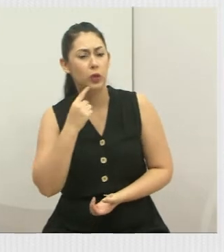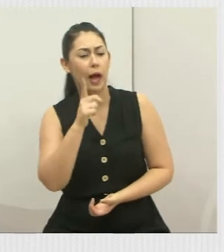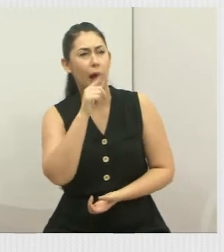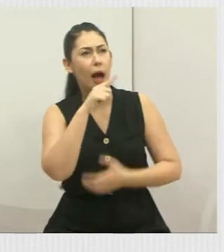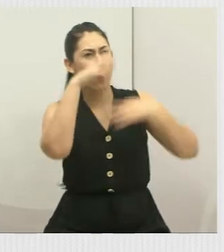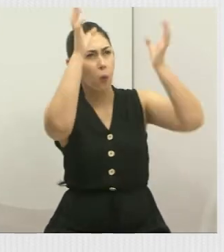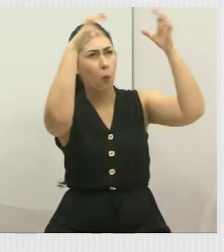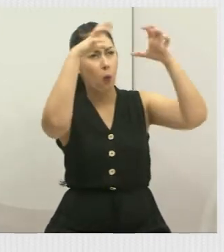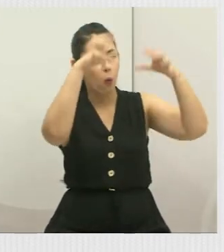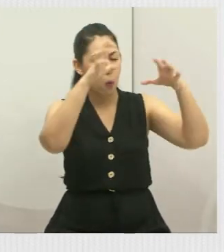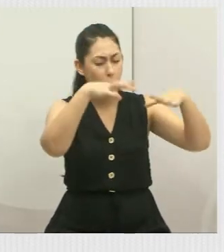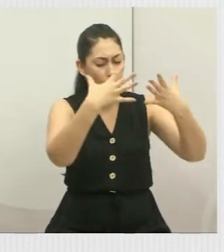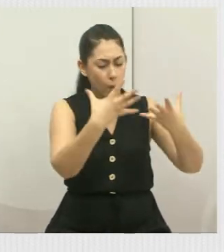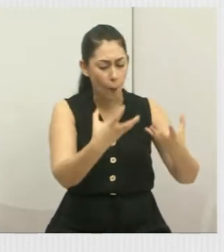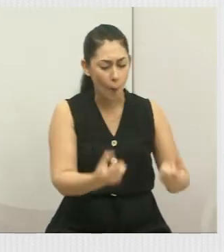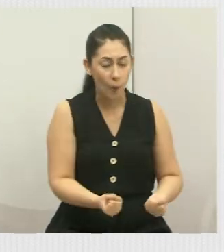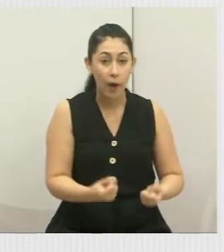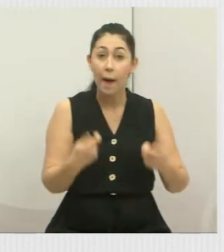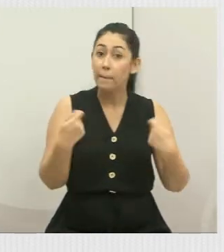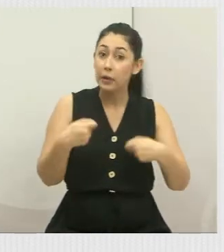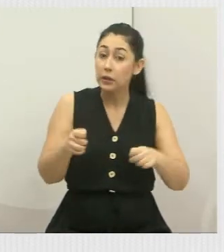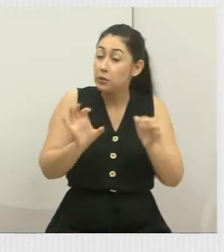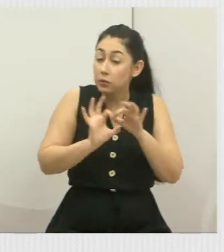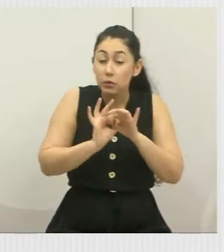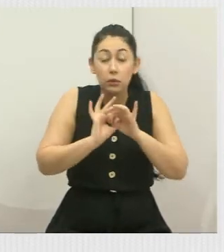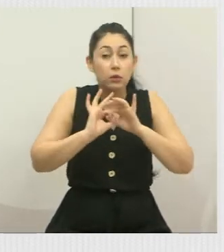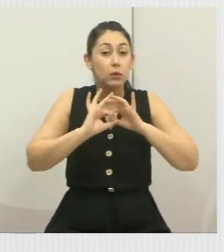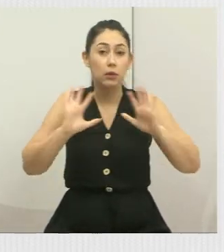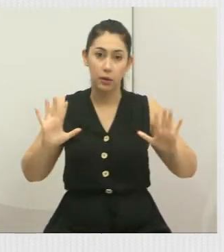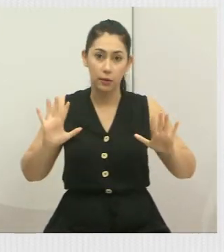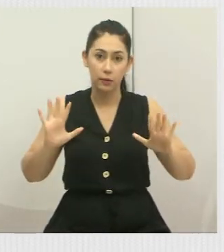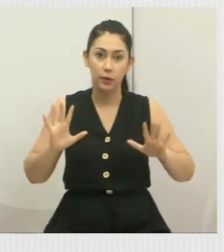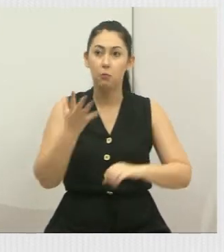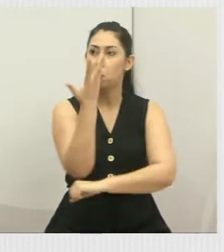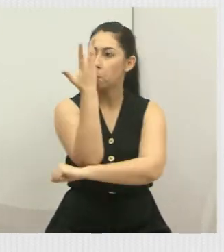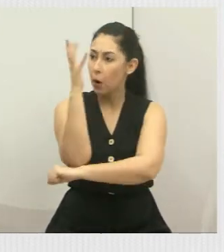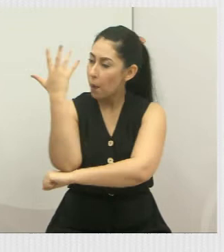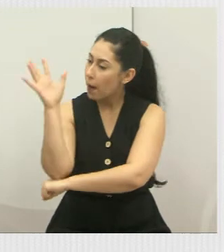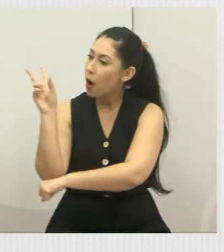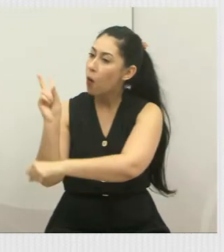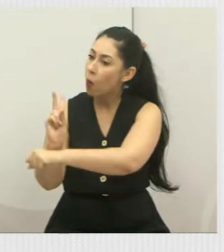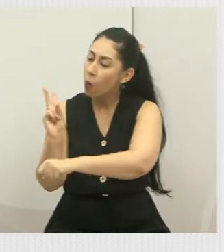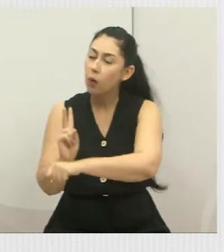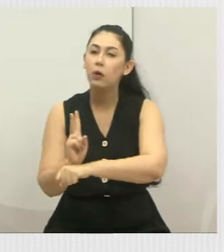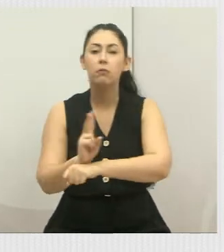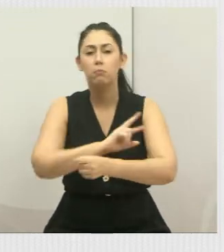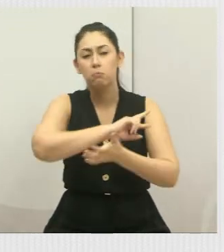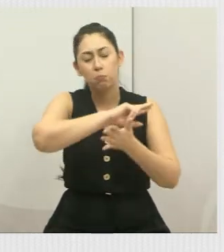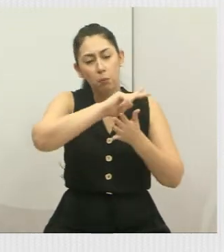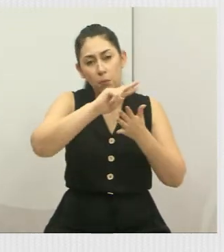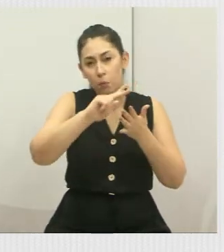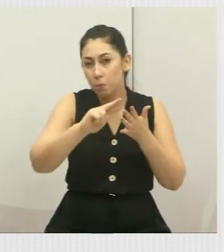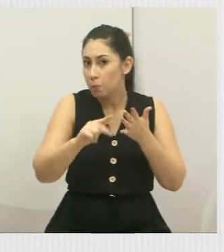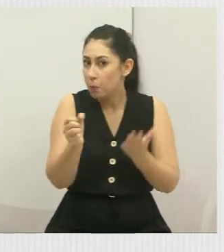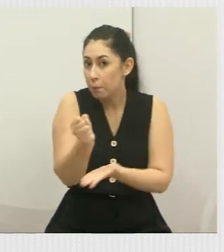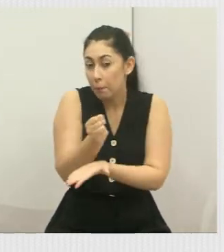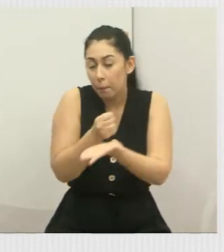disponíveis, estar de acordo com a proteção do meio ambiente, saúde pública, tá? E os princípios de